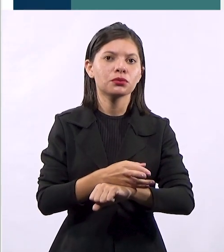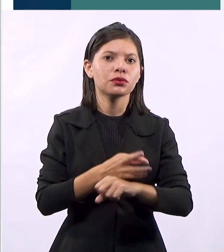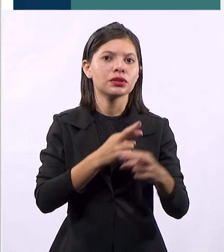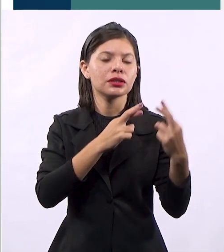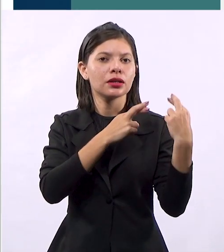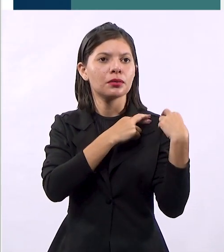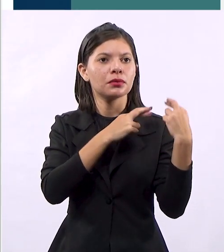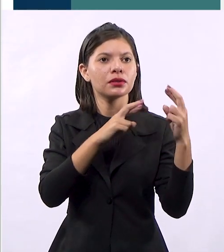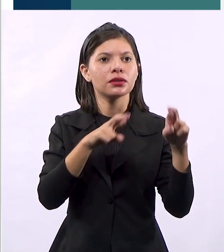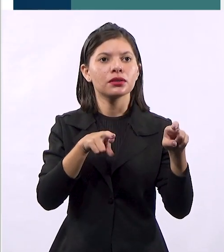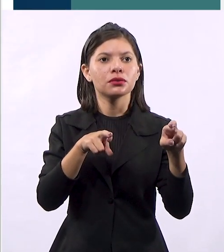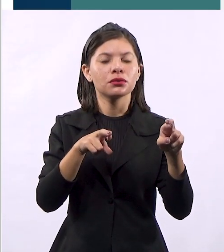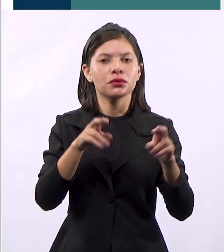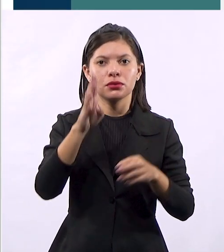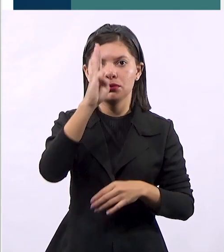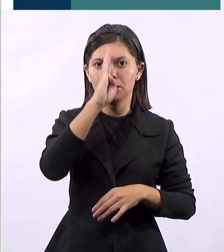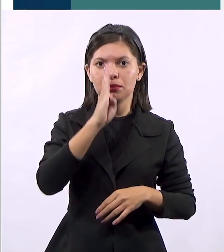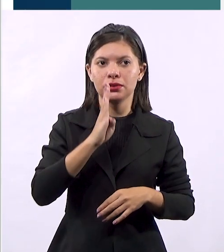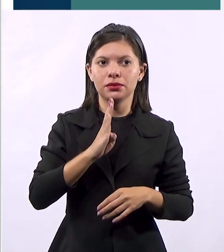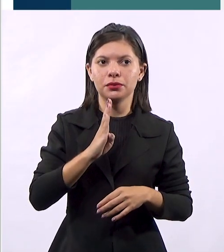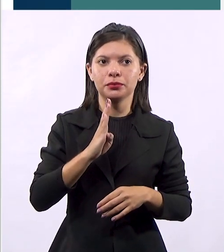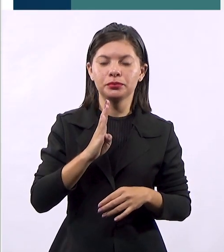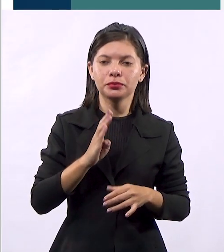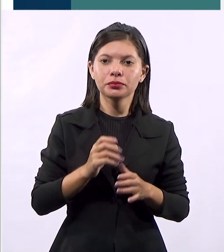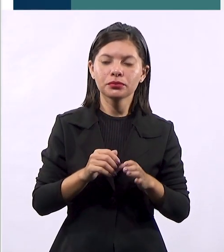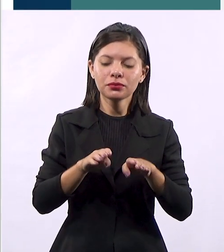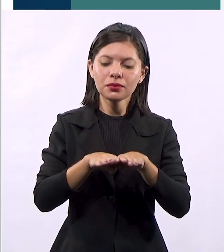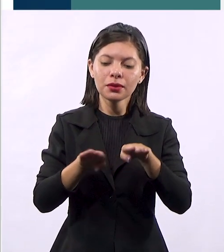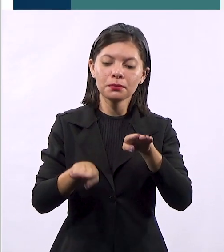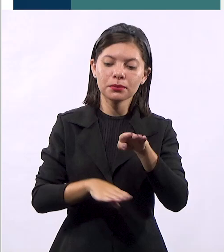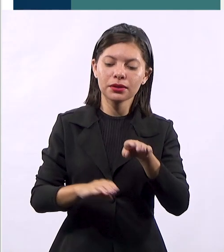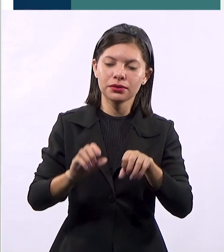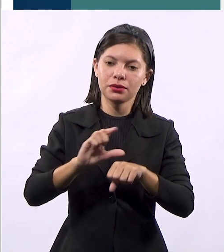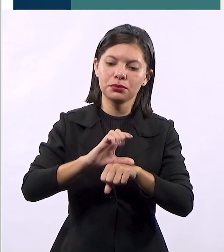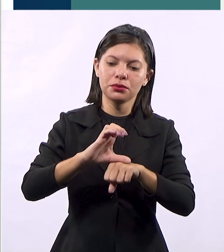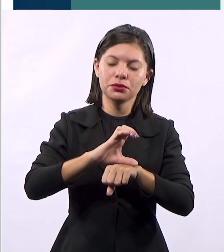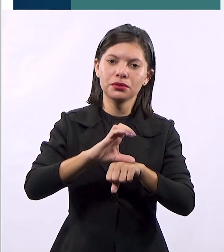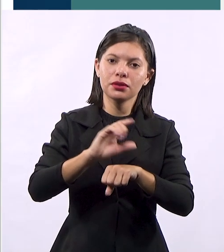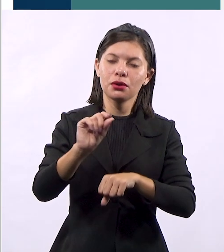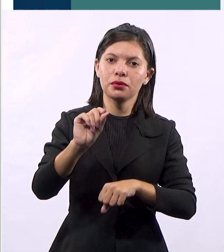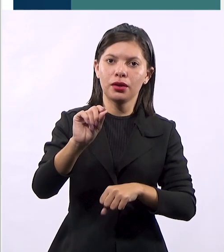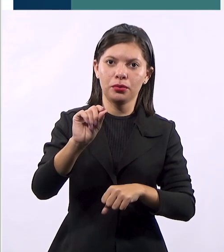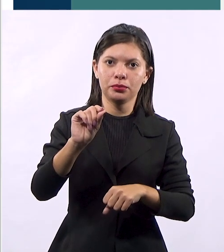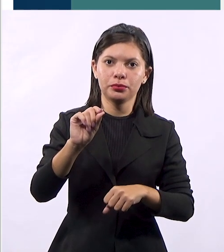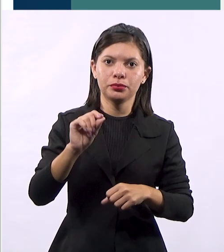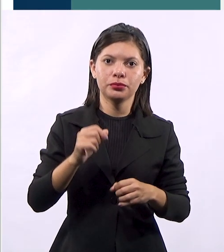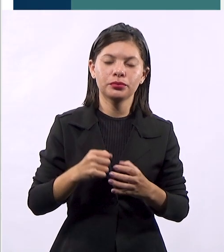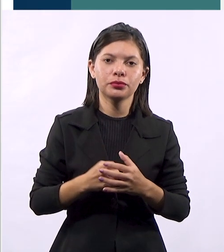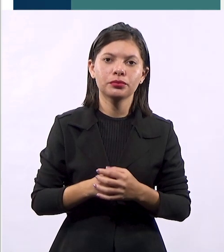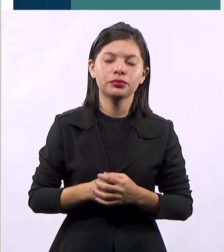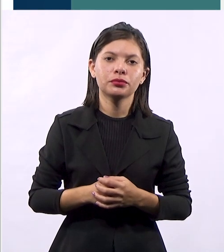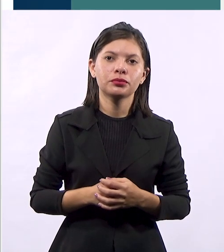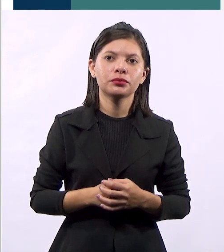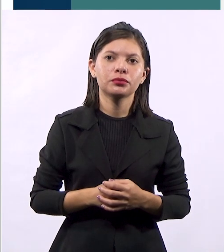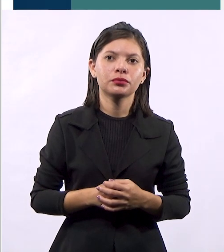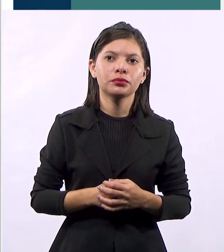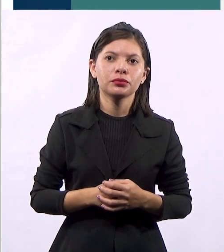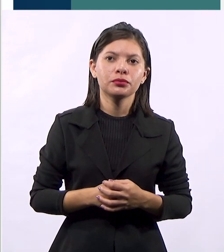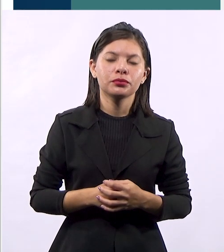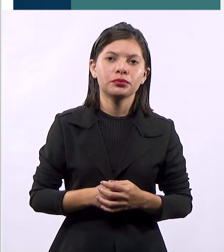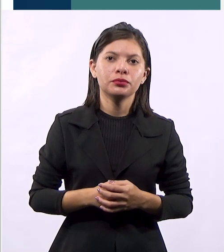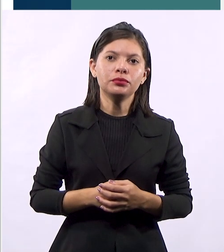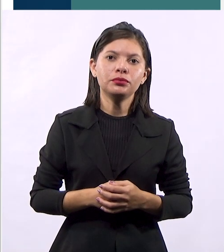de 1988. Então, promulgada pela Assembleia Constituinte, com assim,